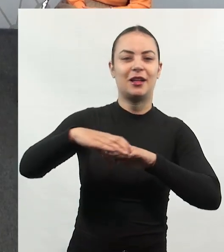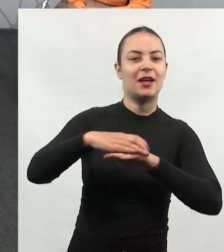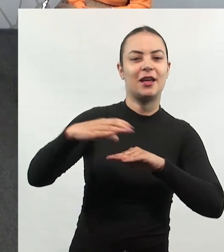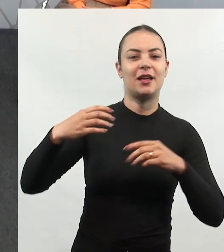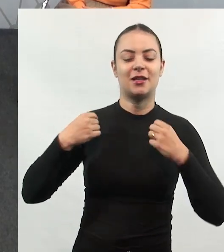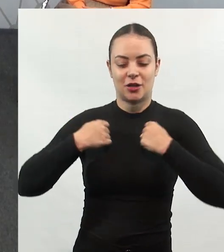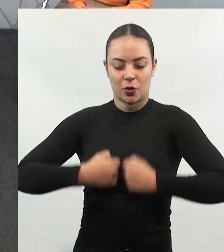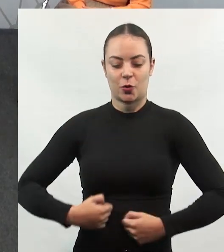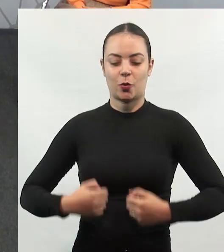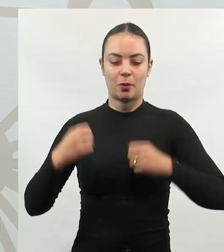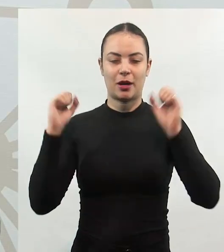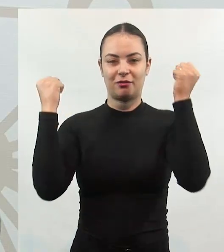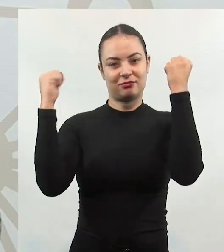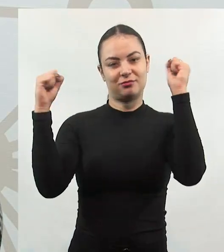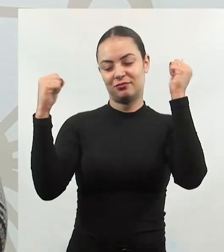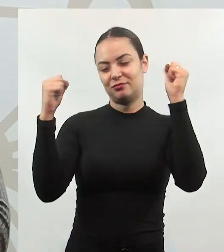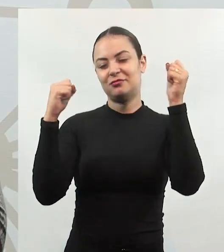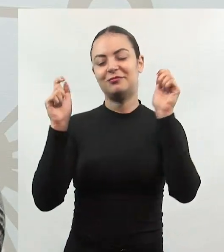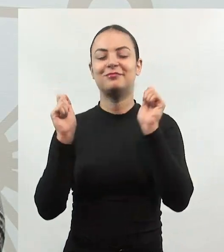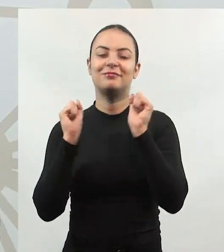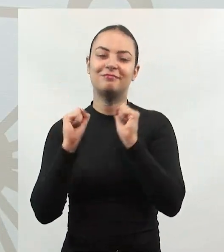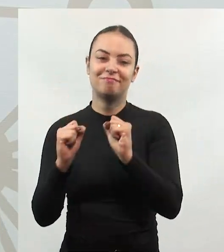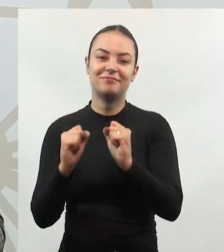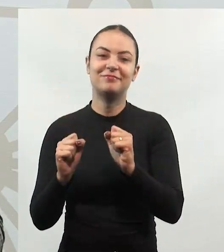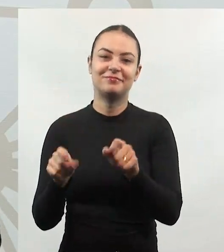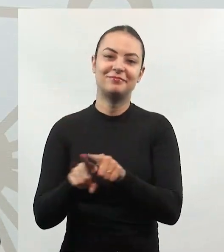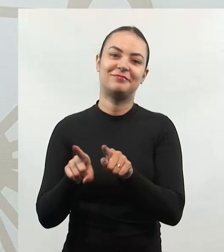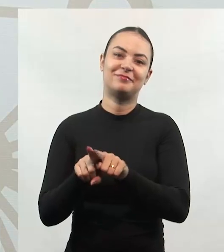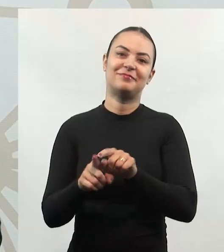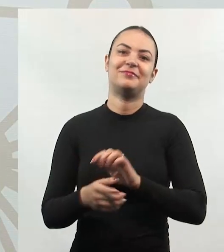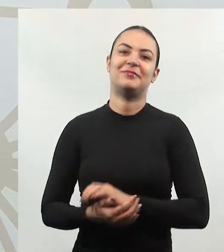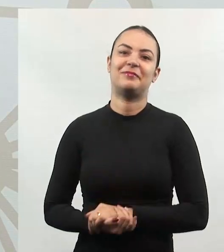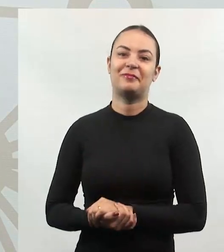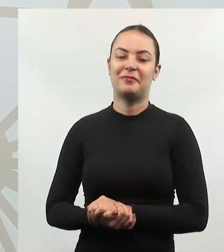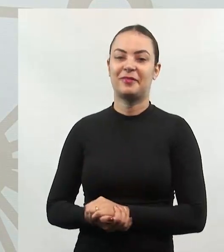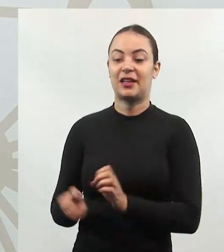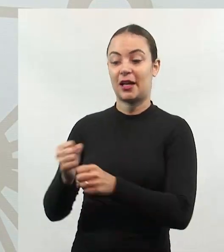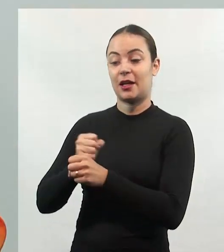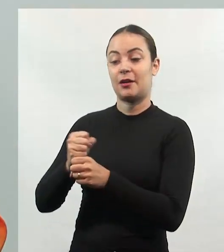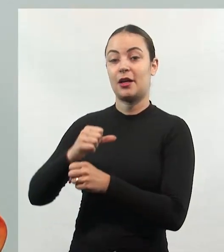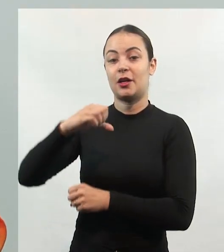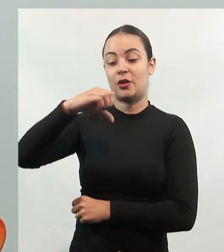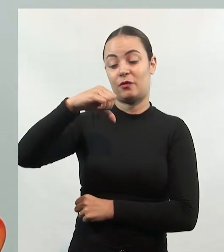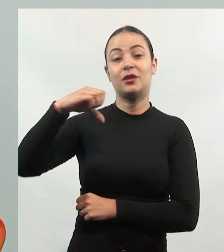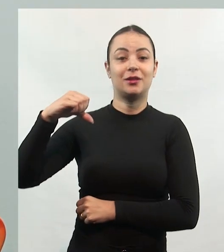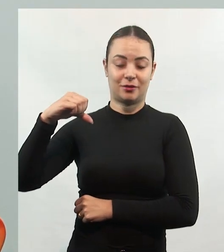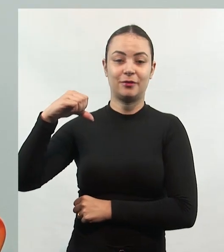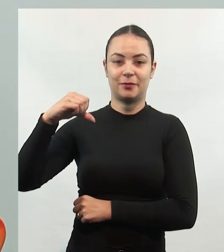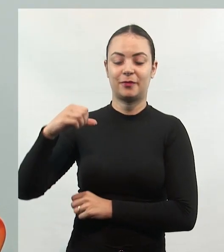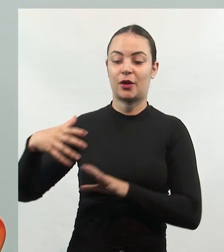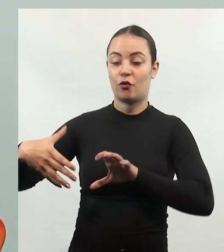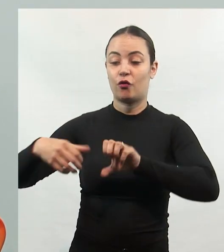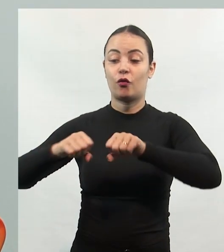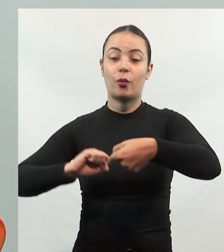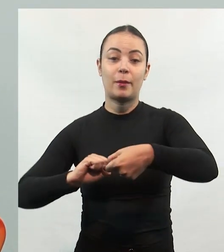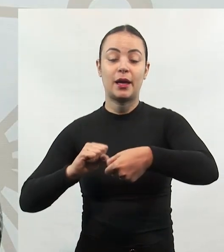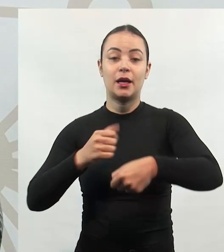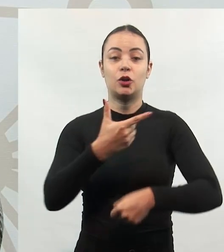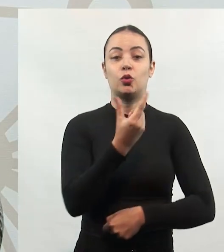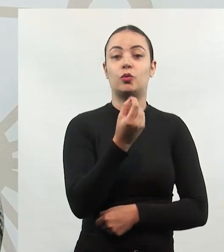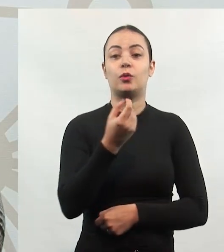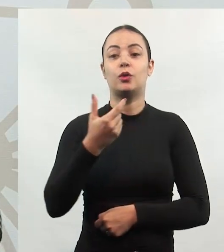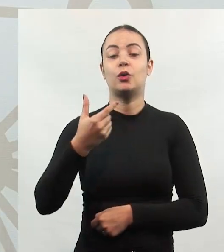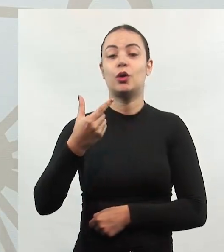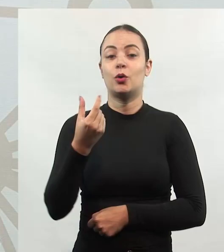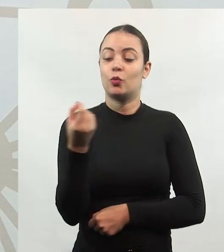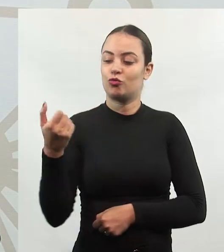de 99 e saí em 2001, e foi a minha experiência com as crianças, né? Eu vim de uma família de professores, a família da